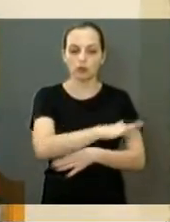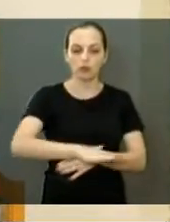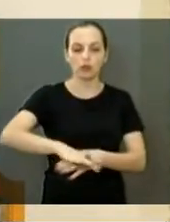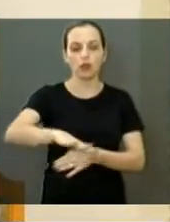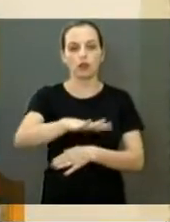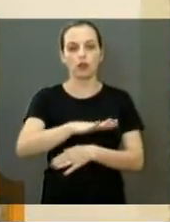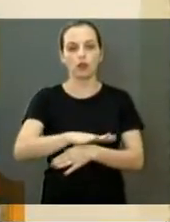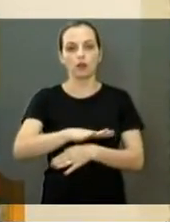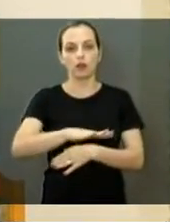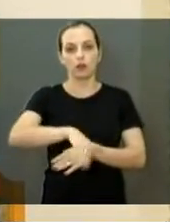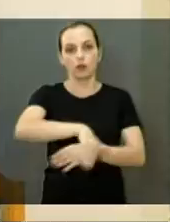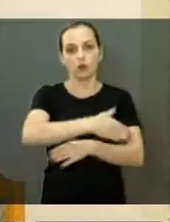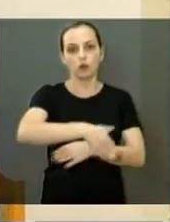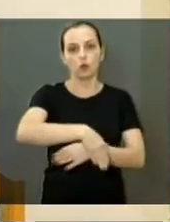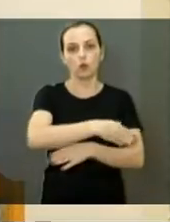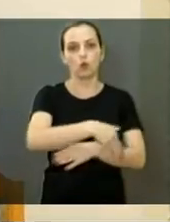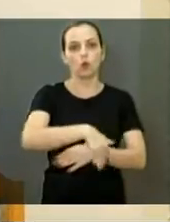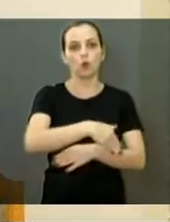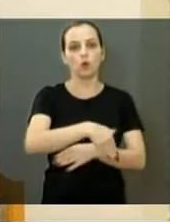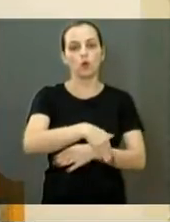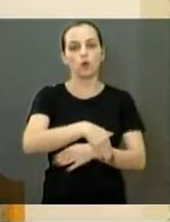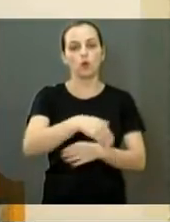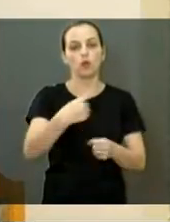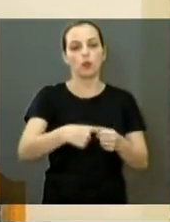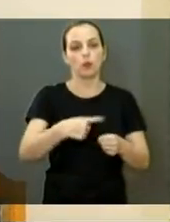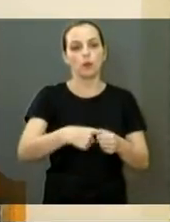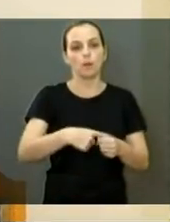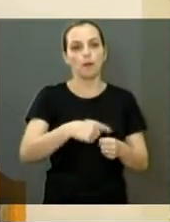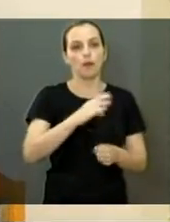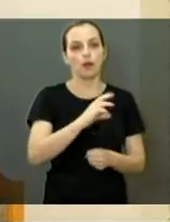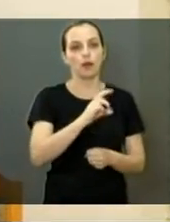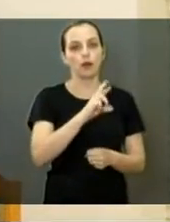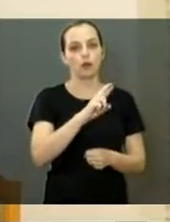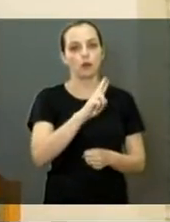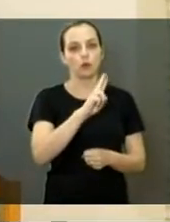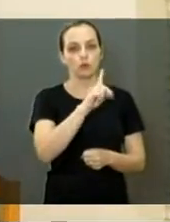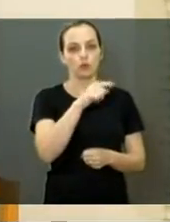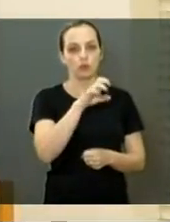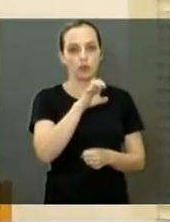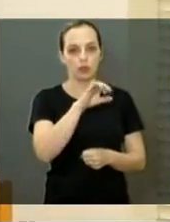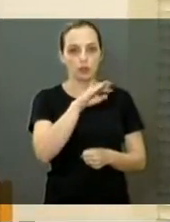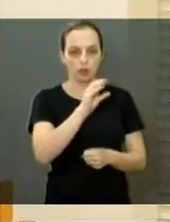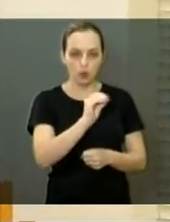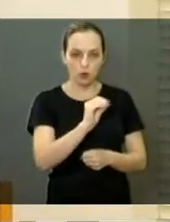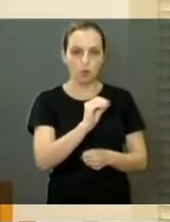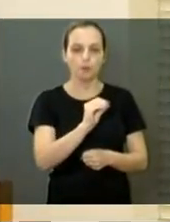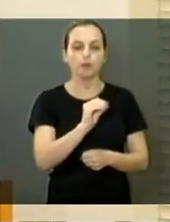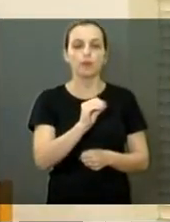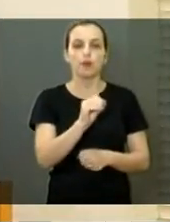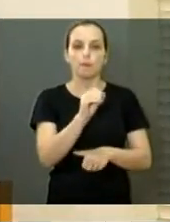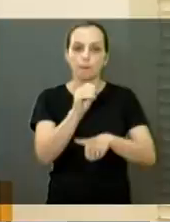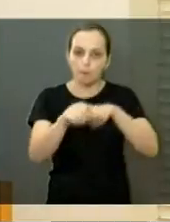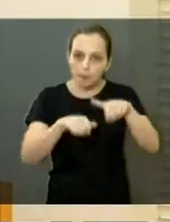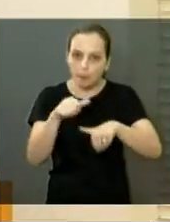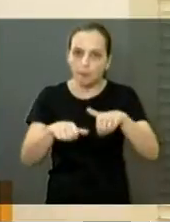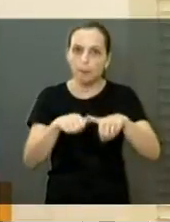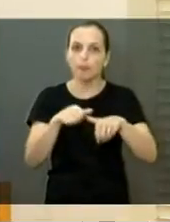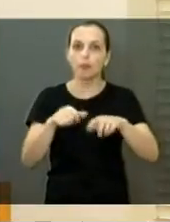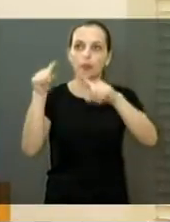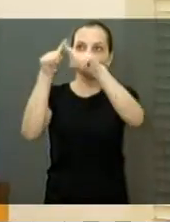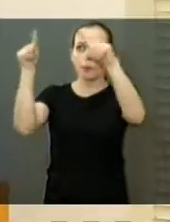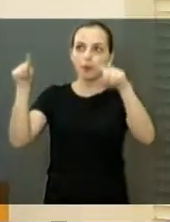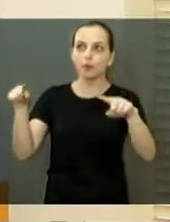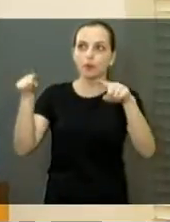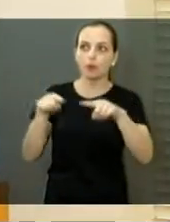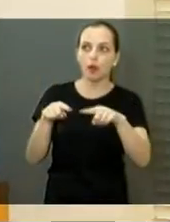da Rua Mauro Barbugli, lá no Cruzeiro do Sul, que temos um posto de saúde, uma creche, uma escola, para mudar apenas a sinalização daquele